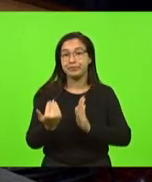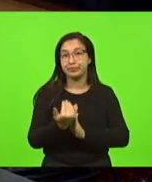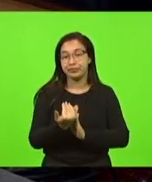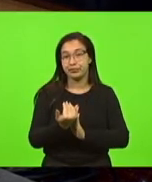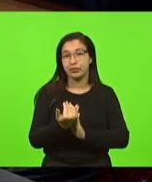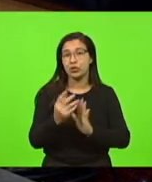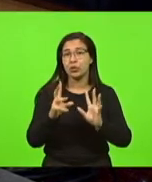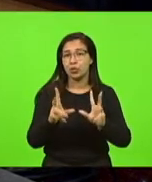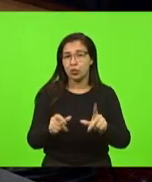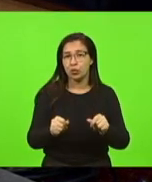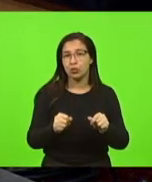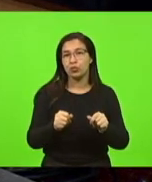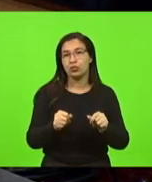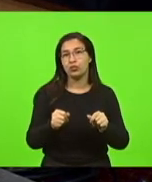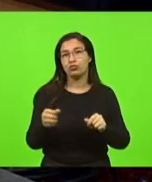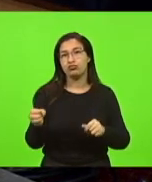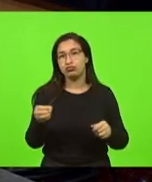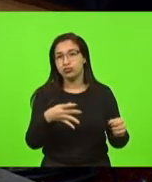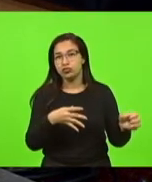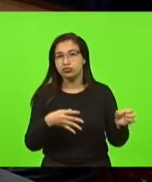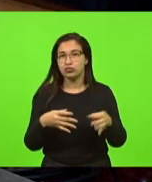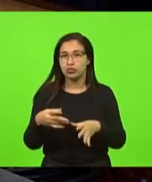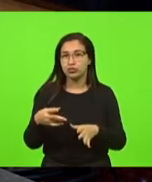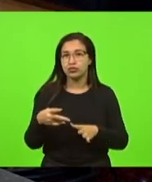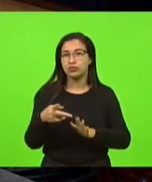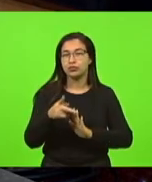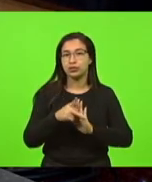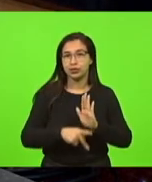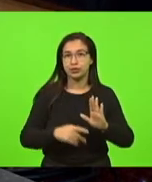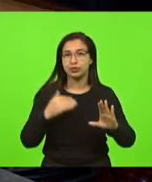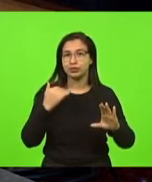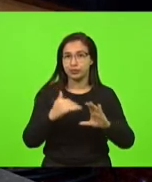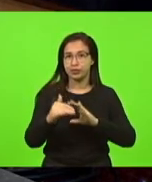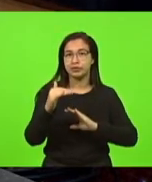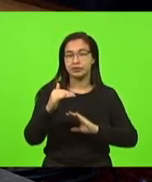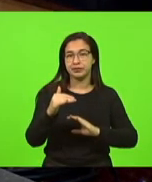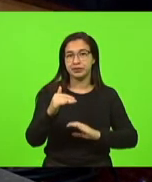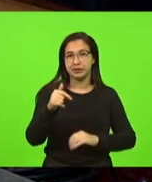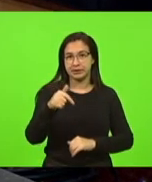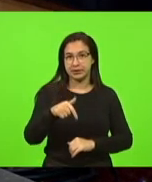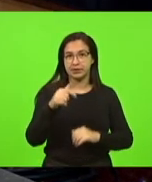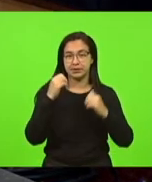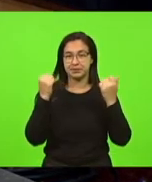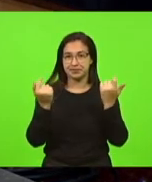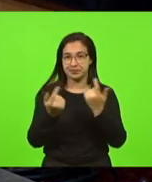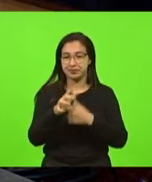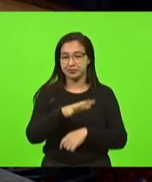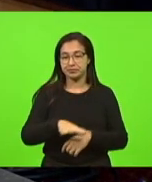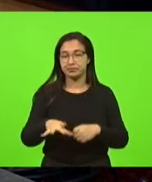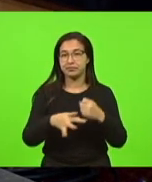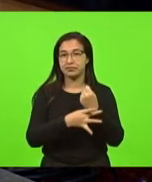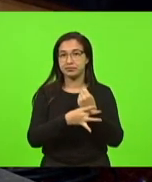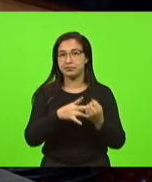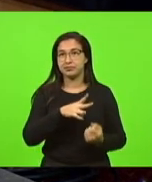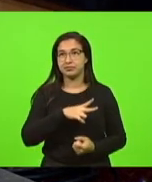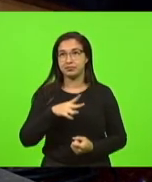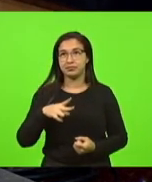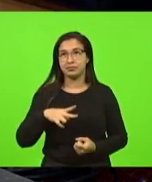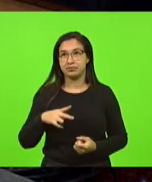de novos projetos que o governo do Estado tem enviado a essa casa com relação à área da segurança pública.